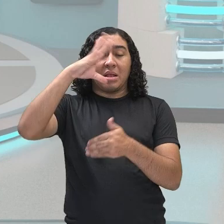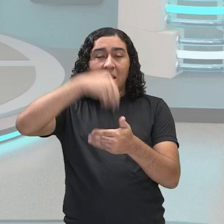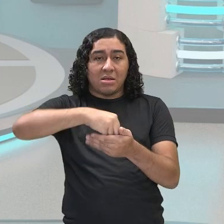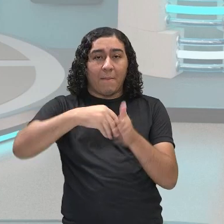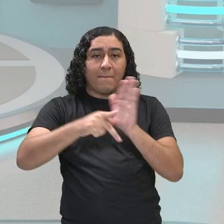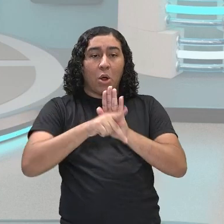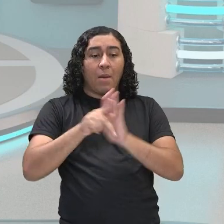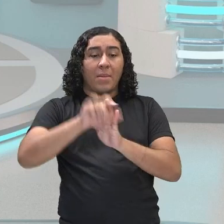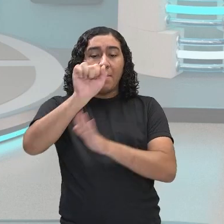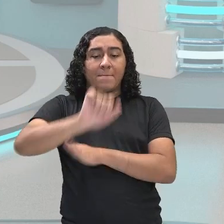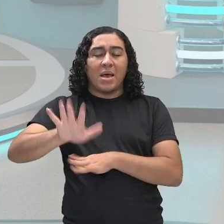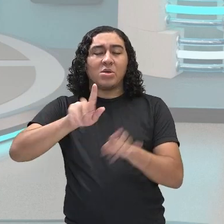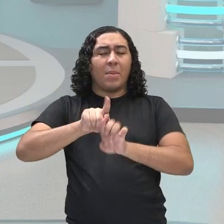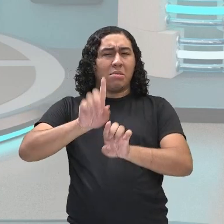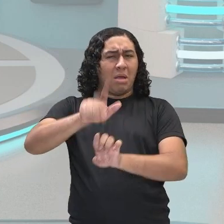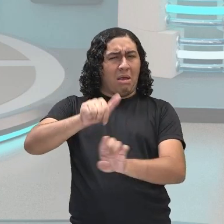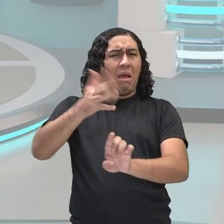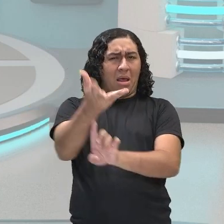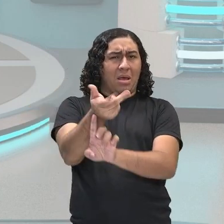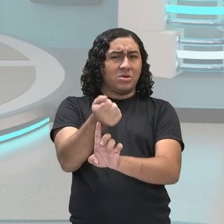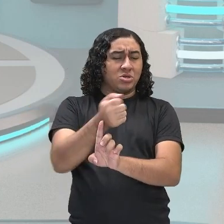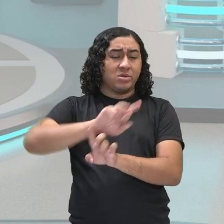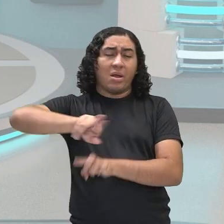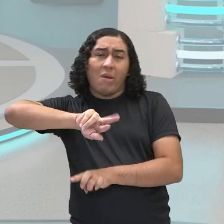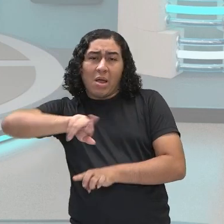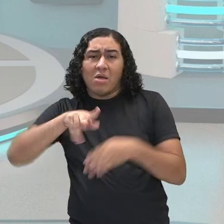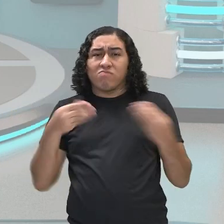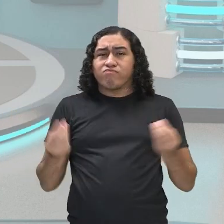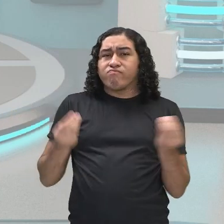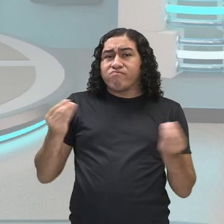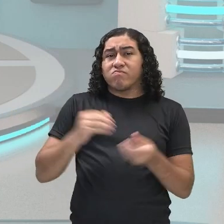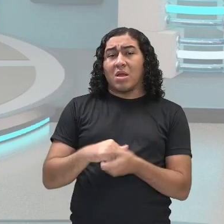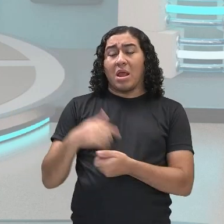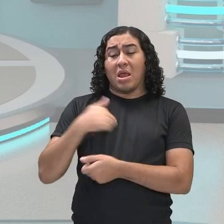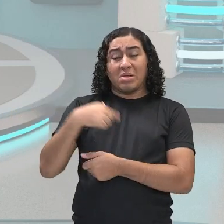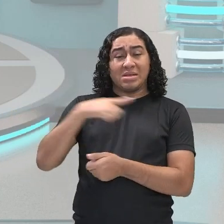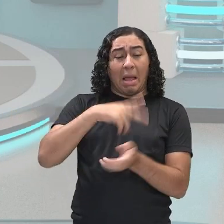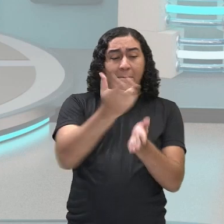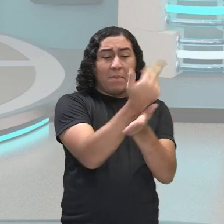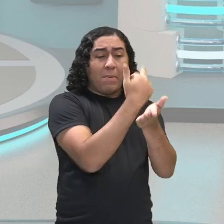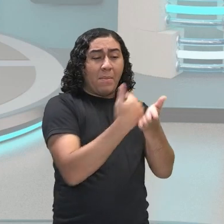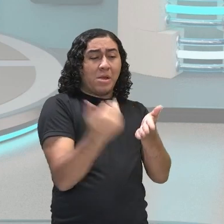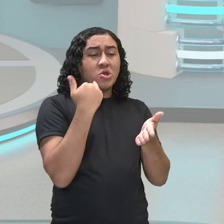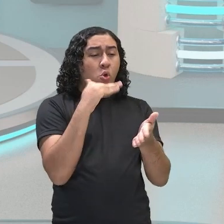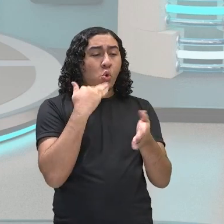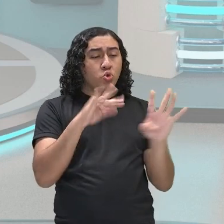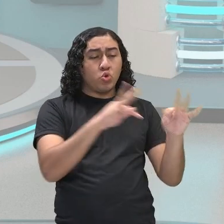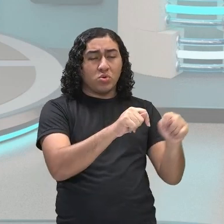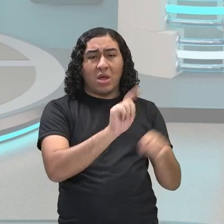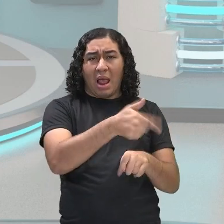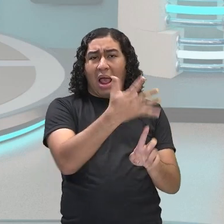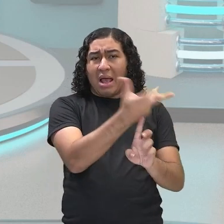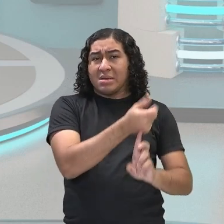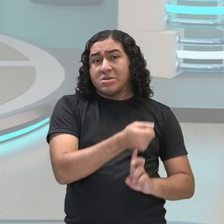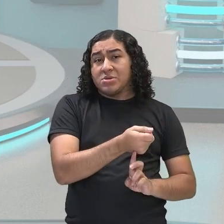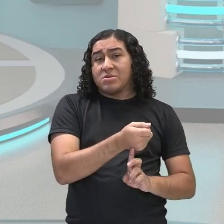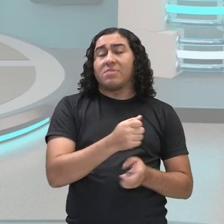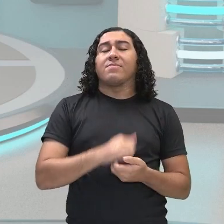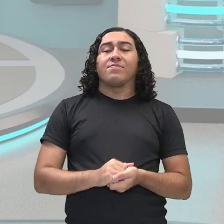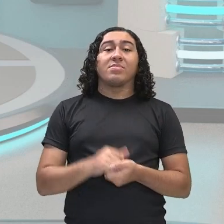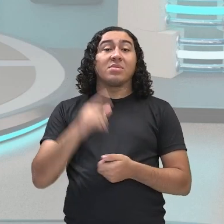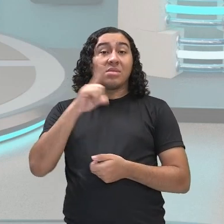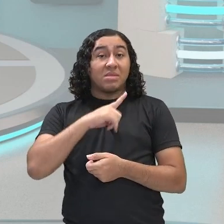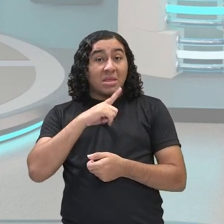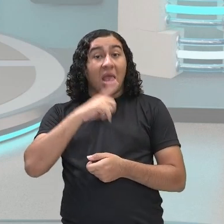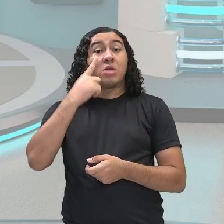arte. Tá, mas isso é arte, isso não é arte? Eu fazer qualquer rabisco aqui é arte? Tem a sua intenção. Qual